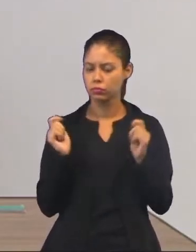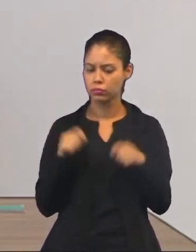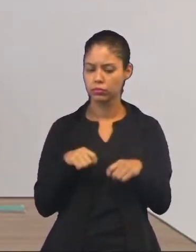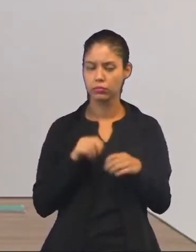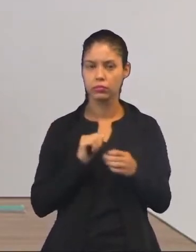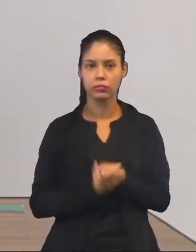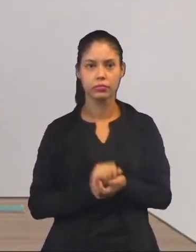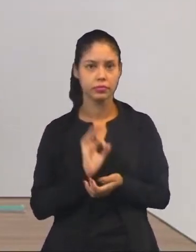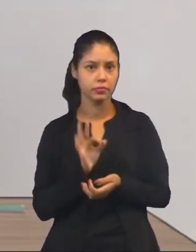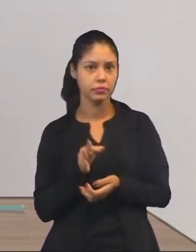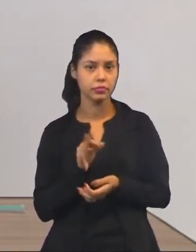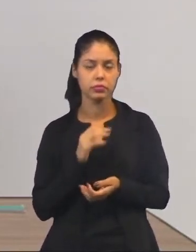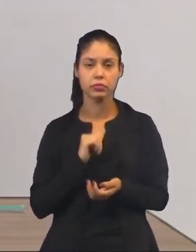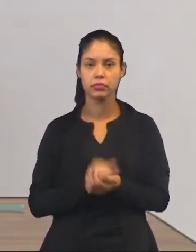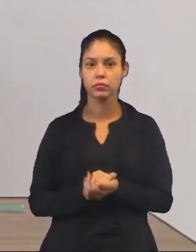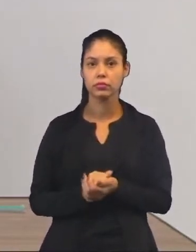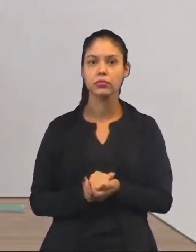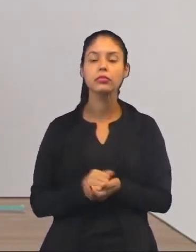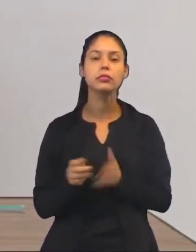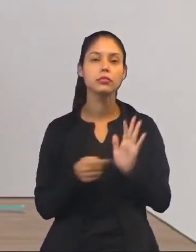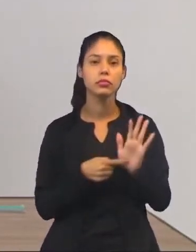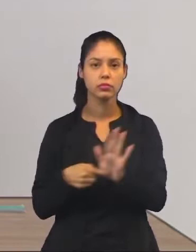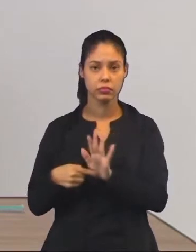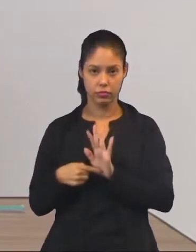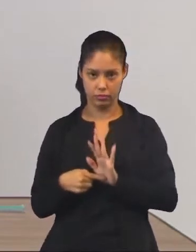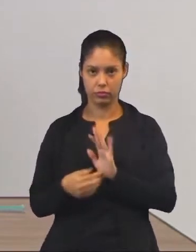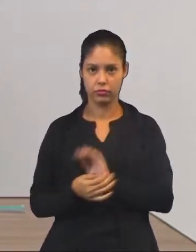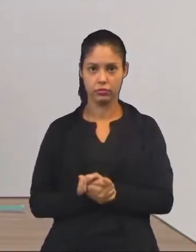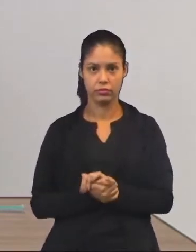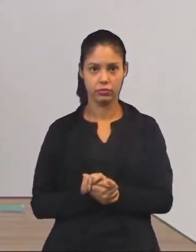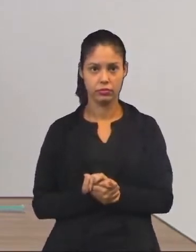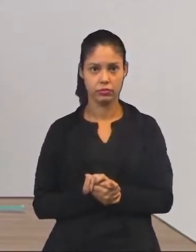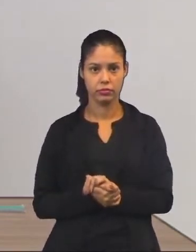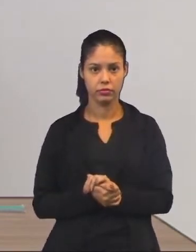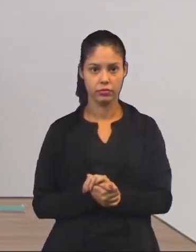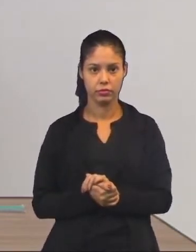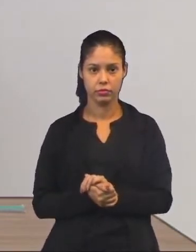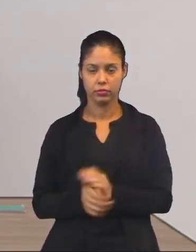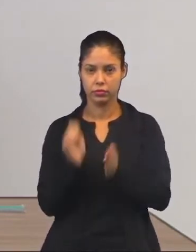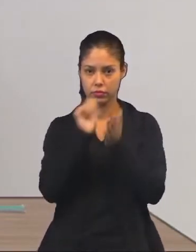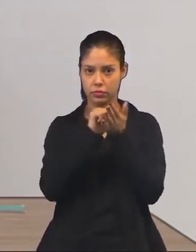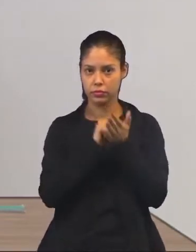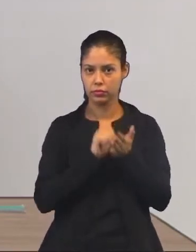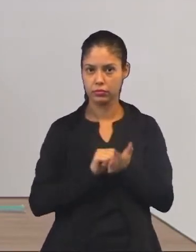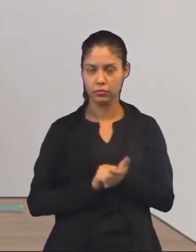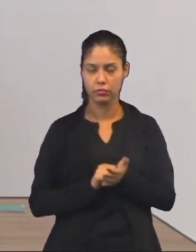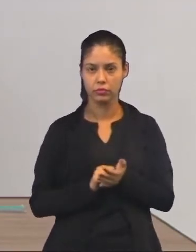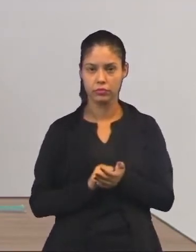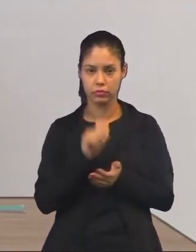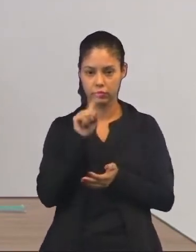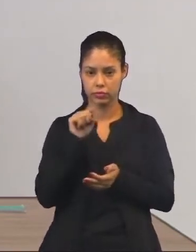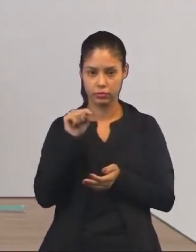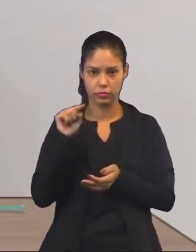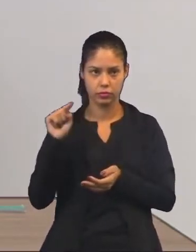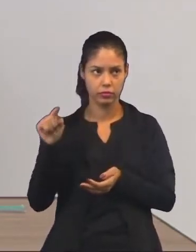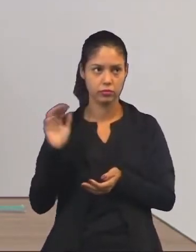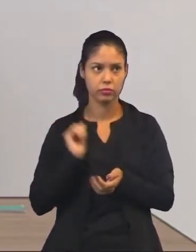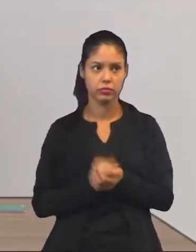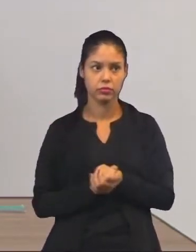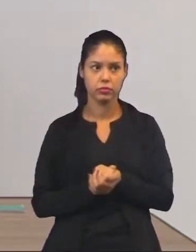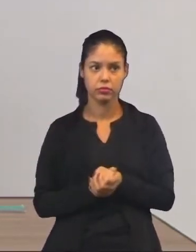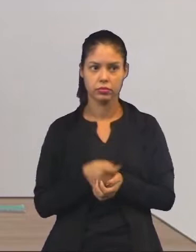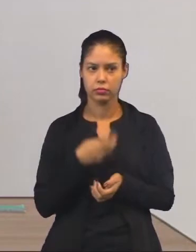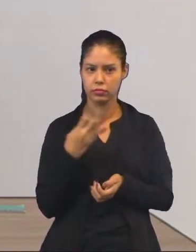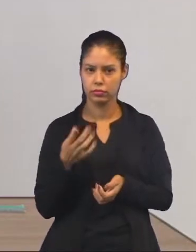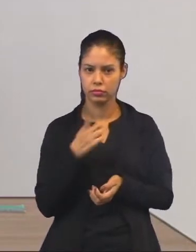possui, certo? Então, vamos fazer essa representação no tapetinho, vamos fazer a indicação com pauzinhos, com palitinhos,